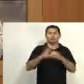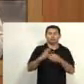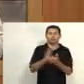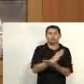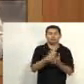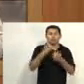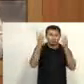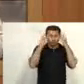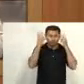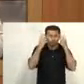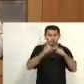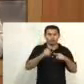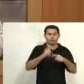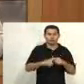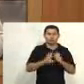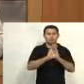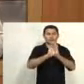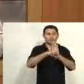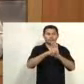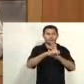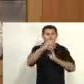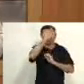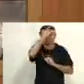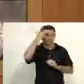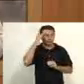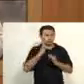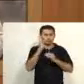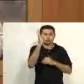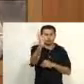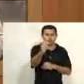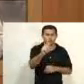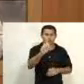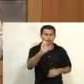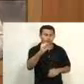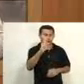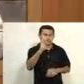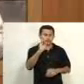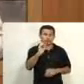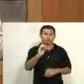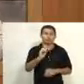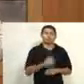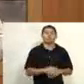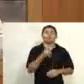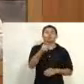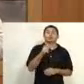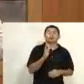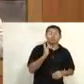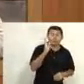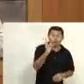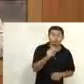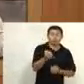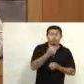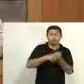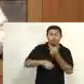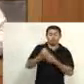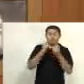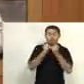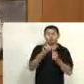normal. Por quê? A partir desses conceitos, pessoal, o futuro gestor, vocês futuros administradores,